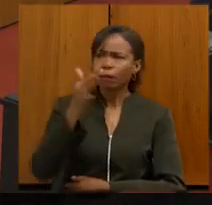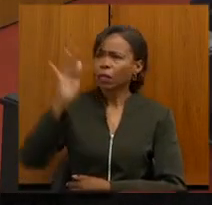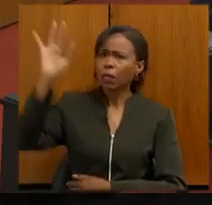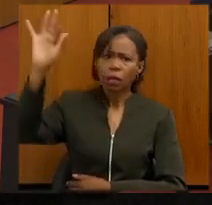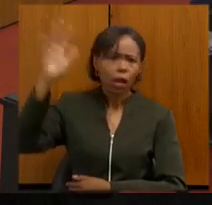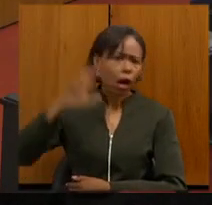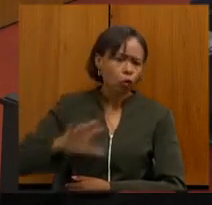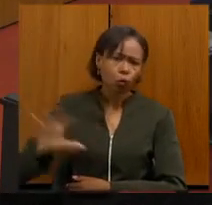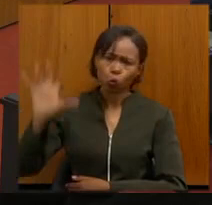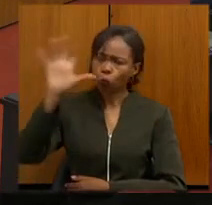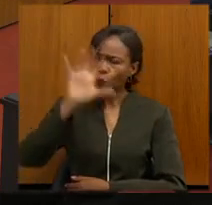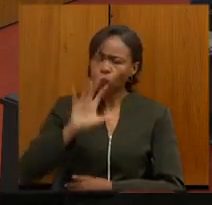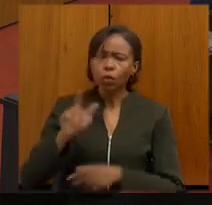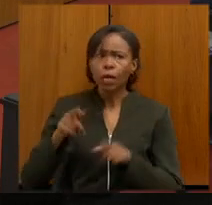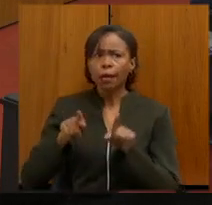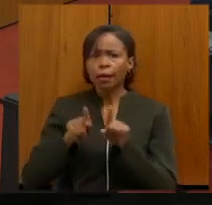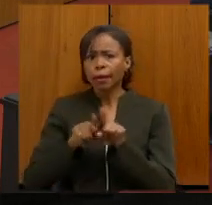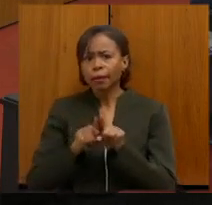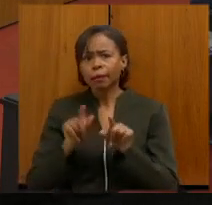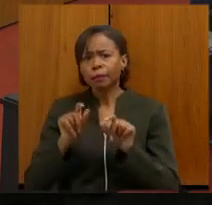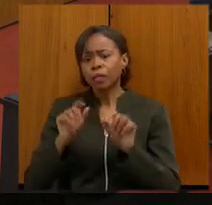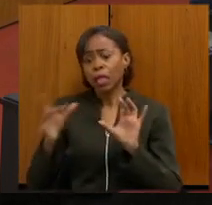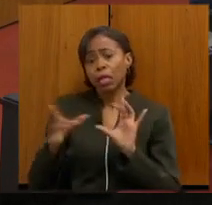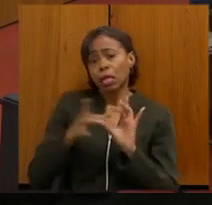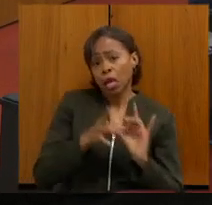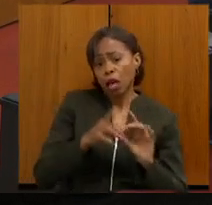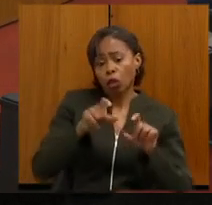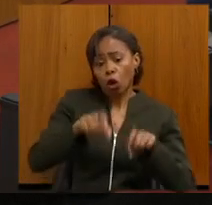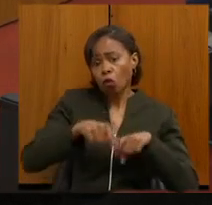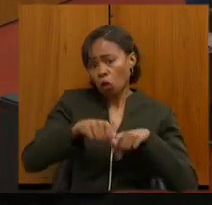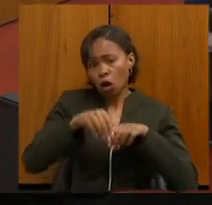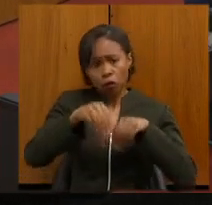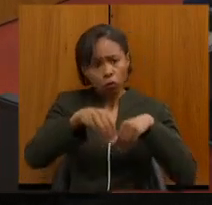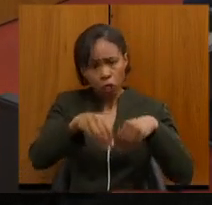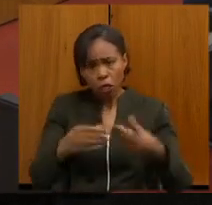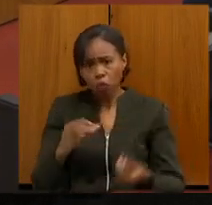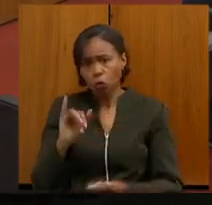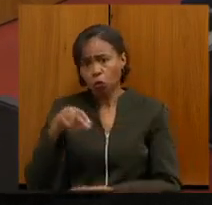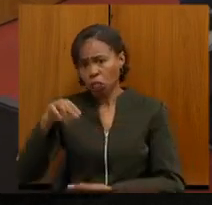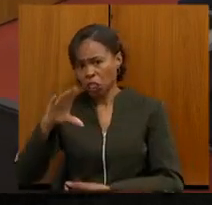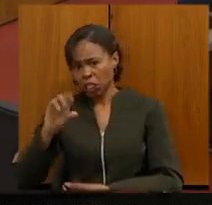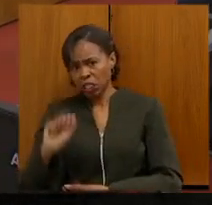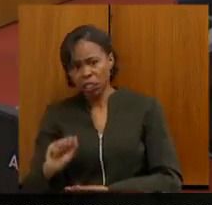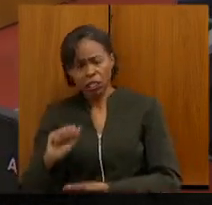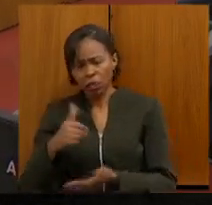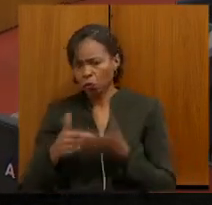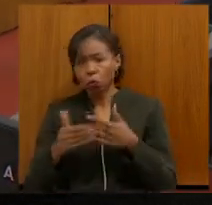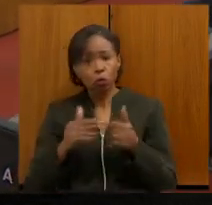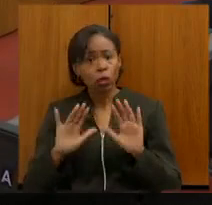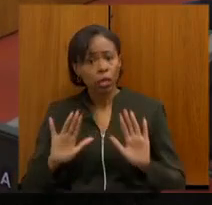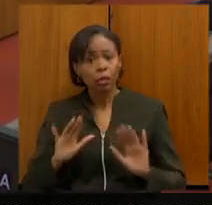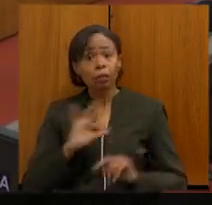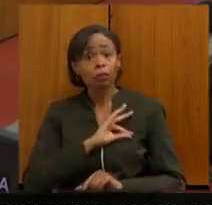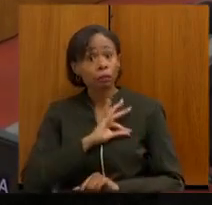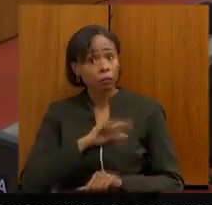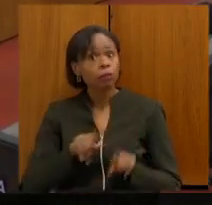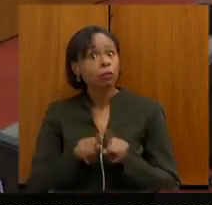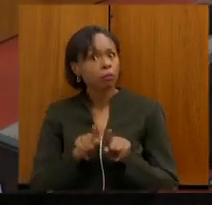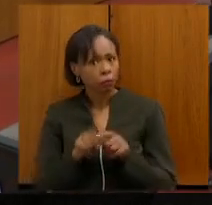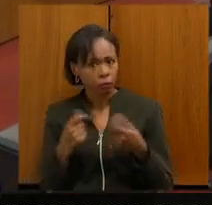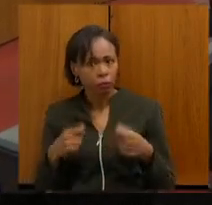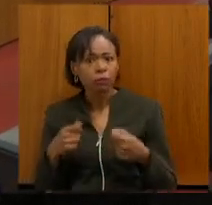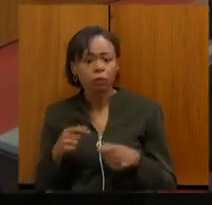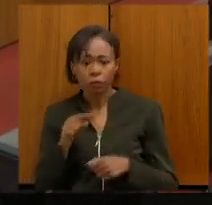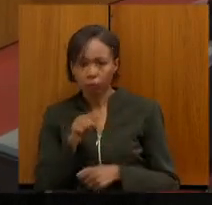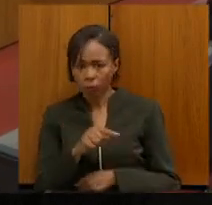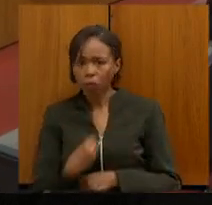ligados à questão fundiária seja o Inter seja qual for né tosse a polícia tem que tar lá